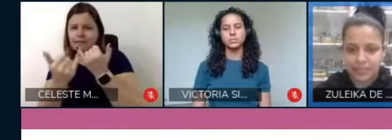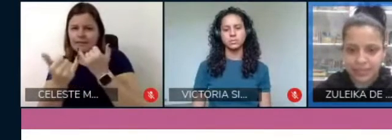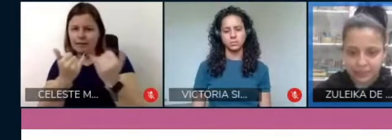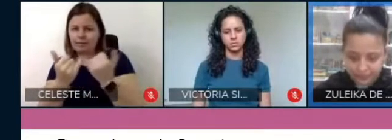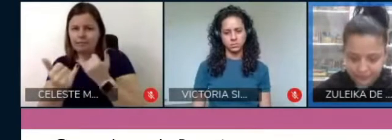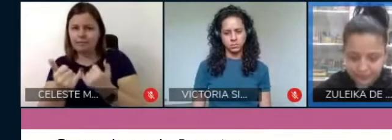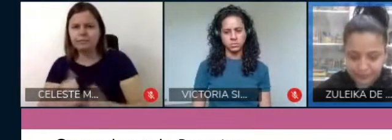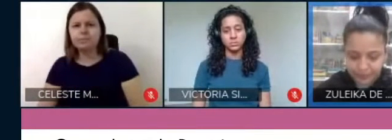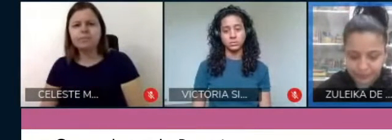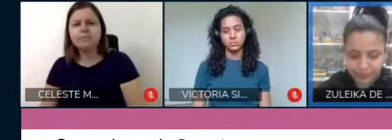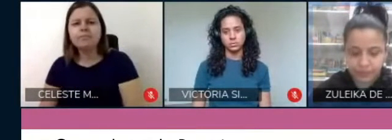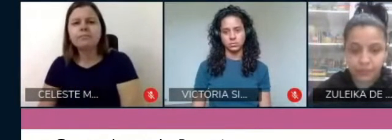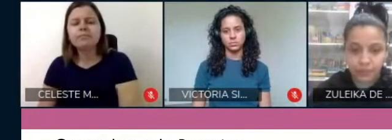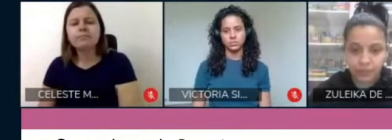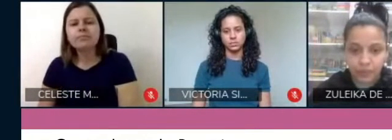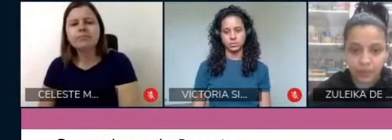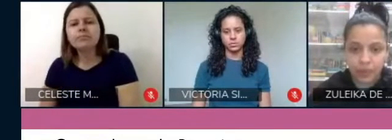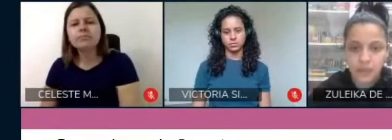se quiser passar.